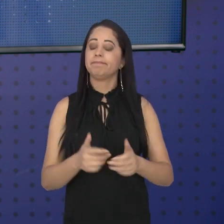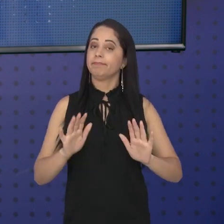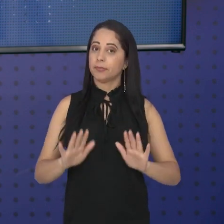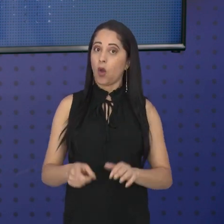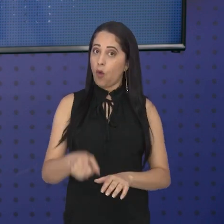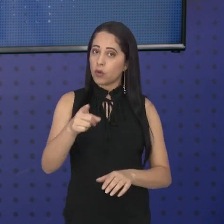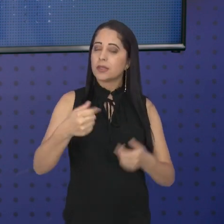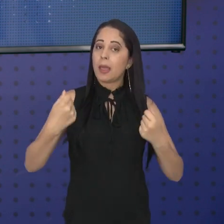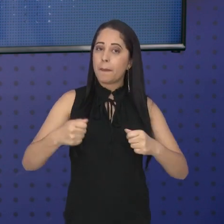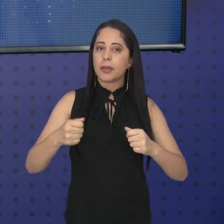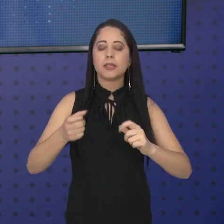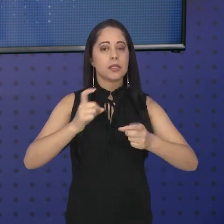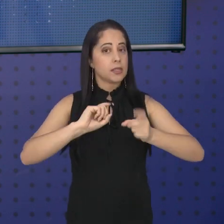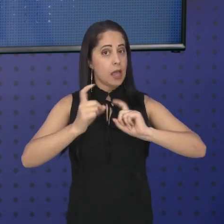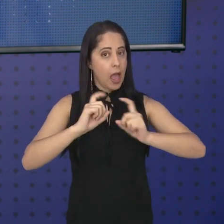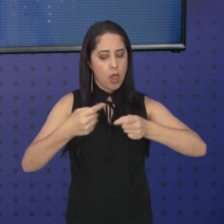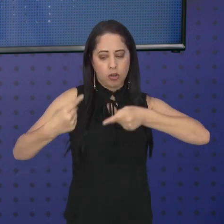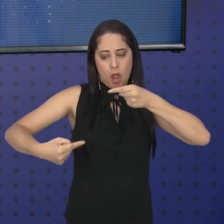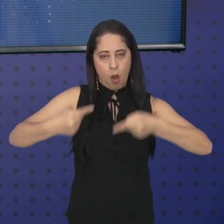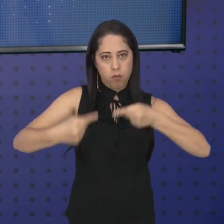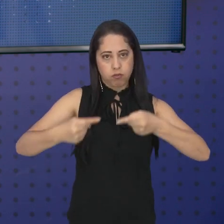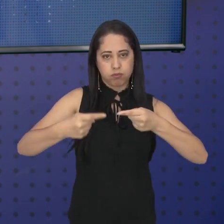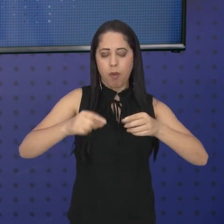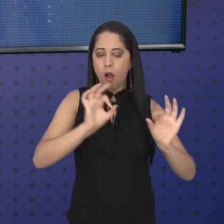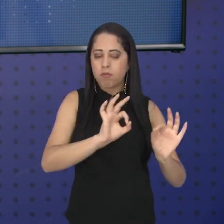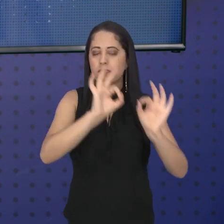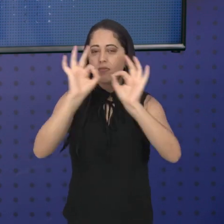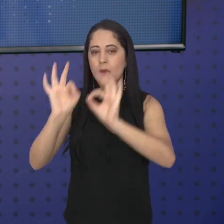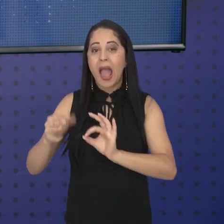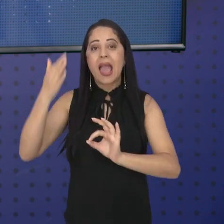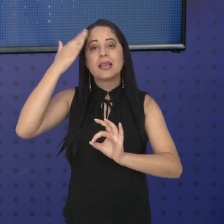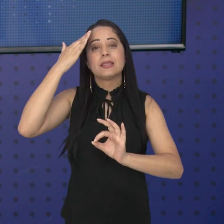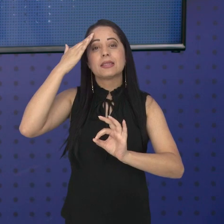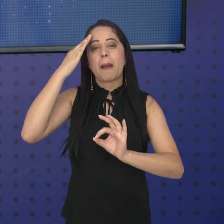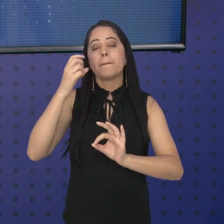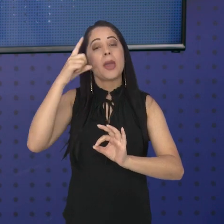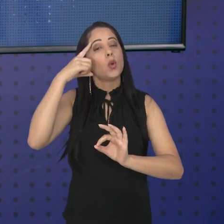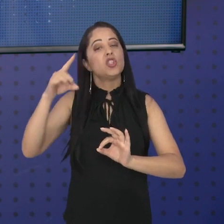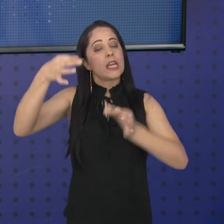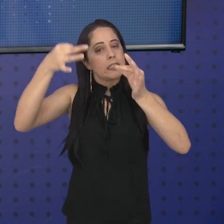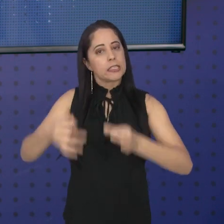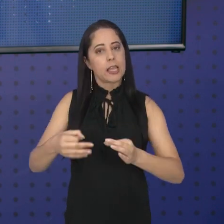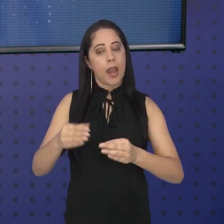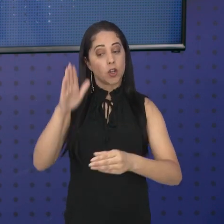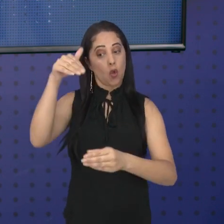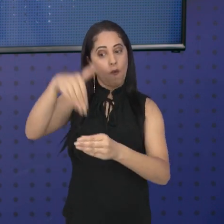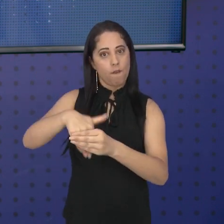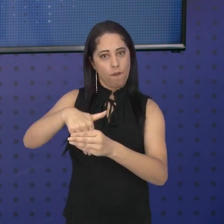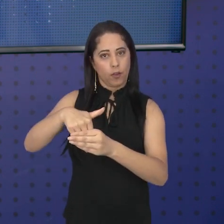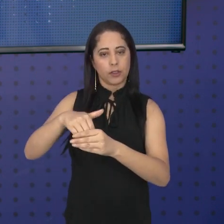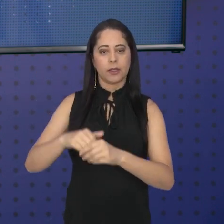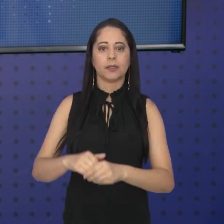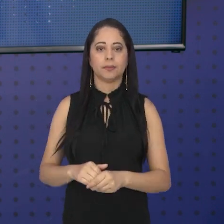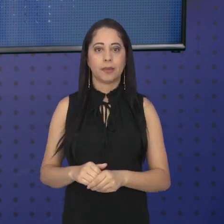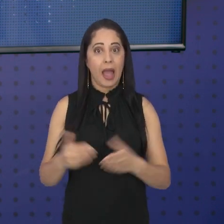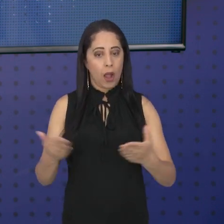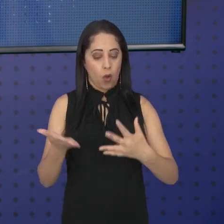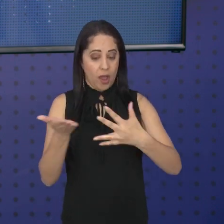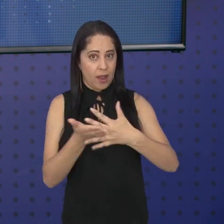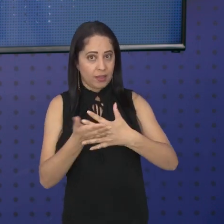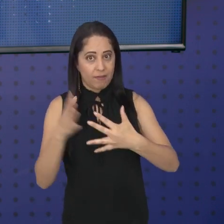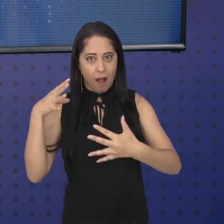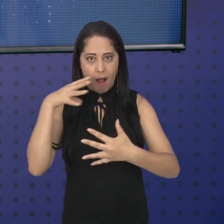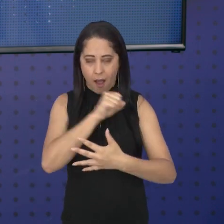ônibus da cidade? Pois não deixe de acompanhar as sessões de Câmara para saber quando essa proposta será votada. Nós vamos para um